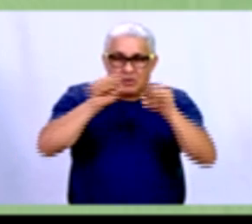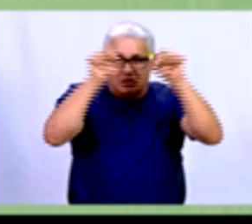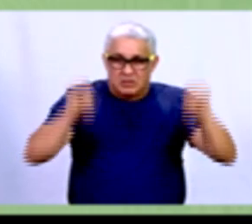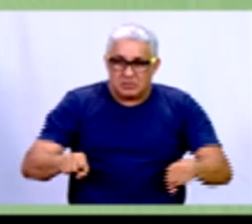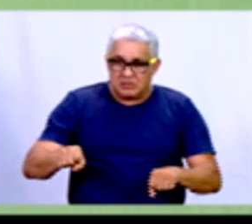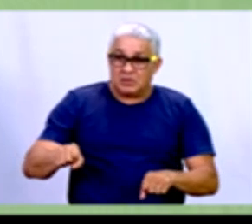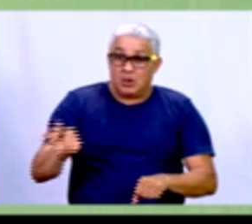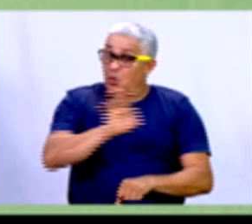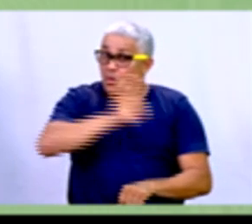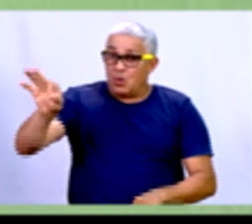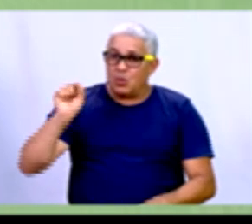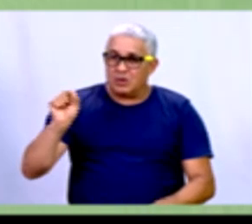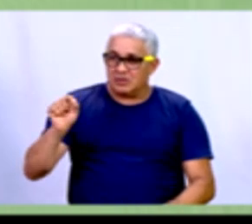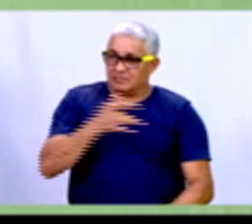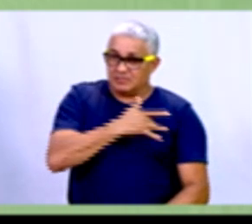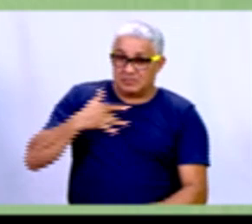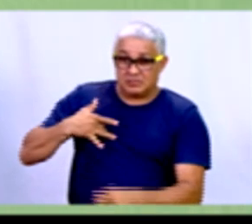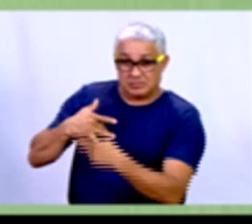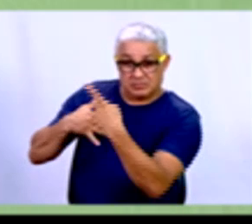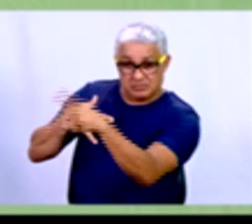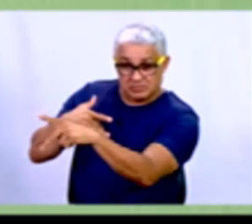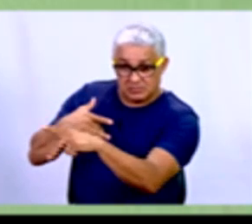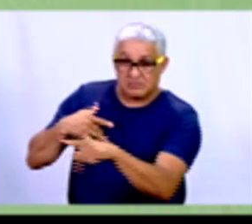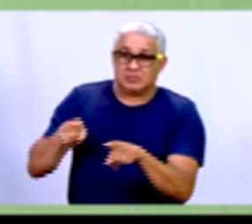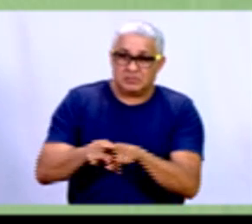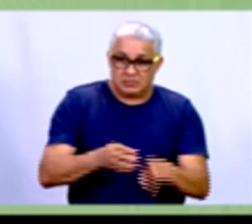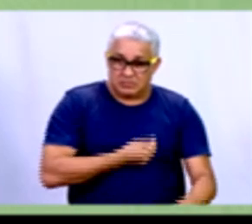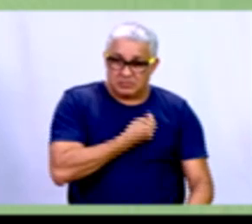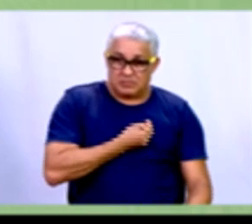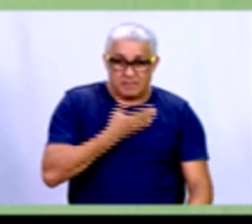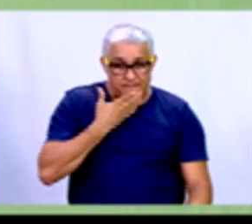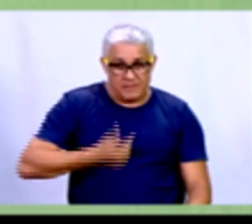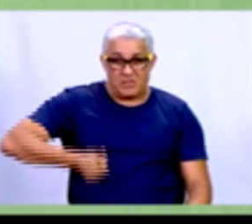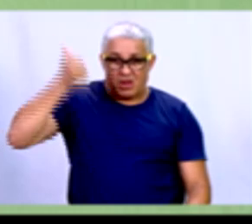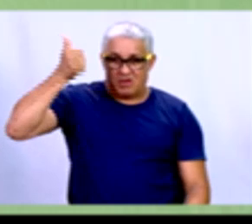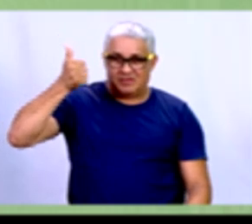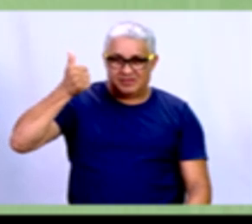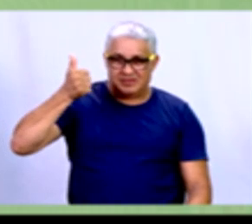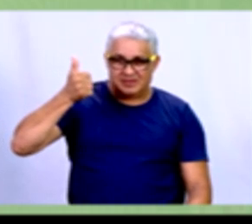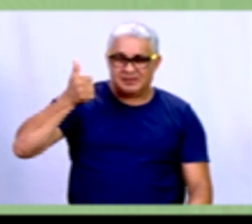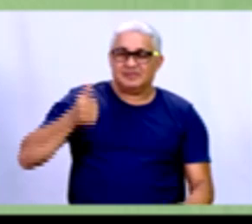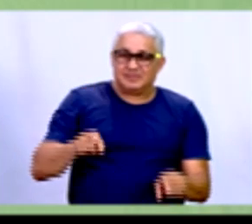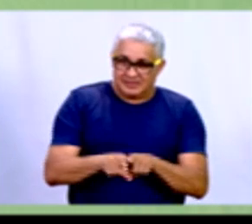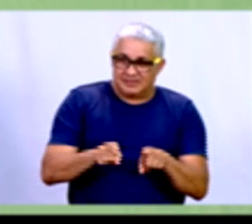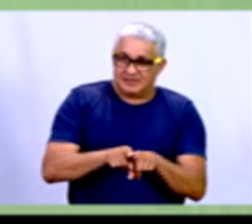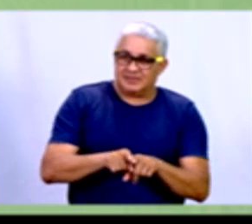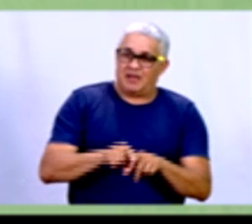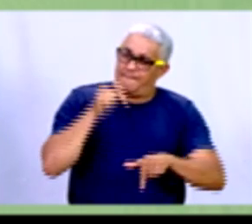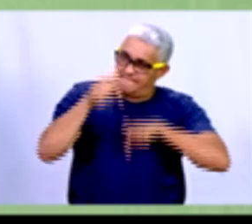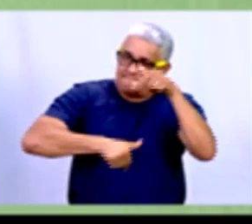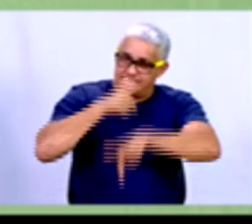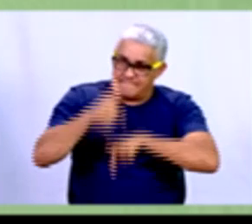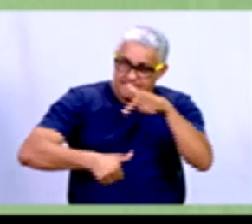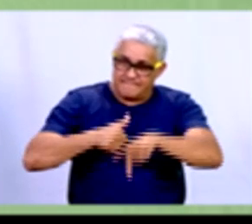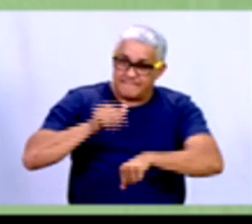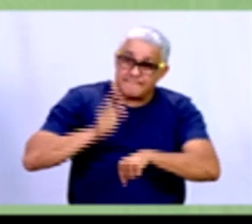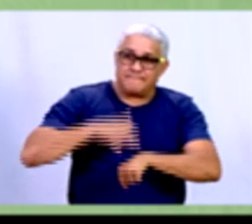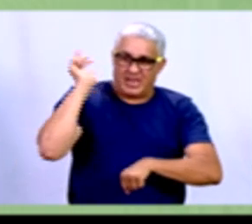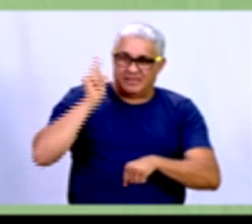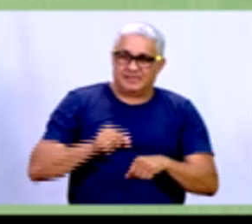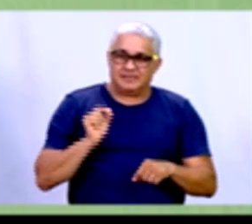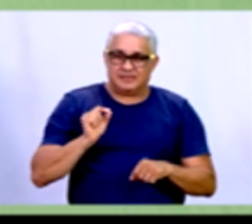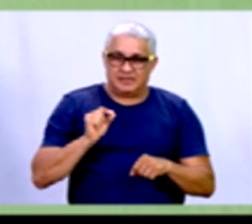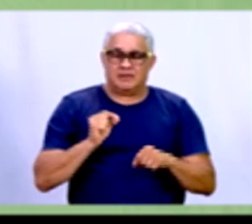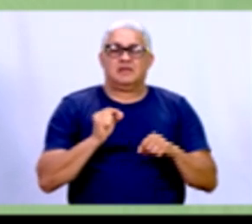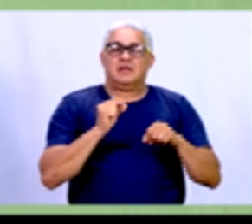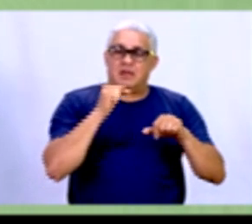saúde dele, ele vai ter melhor bem-estar, melhor qualidade de vida e melhor produtividade. Quando eu desenvolvo um